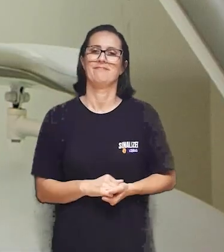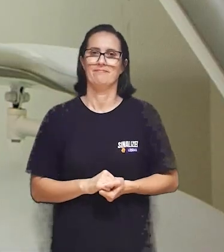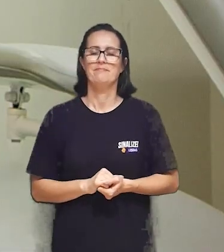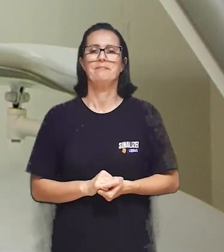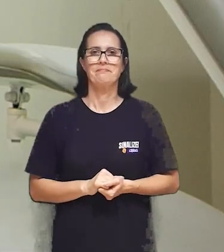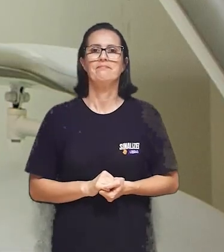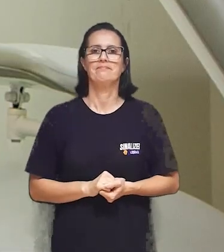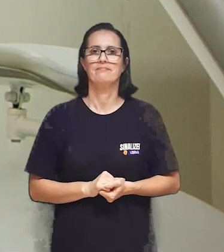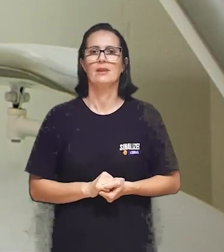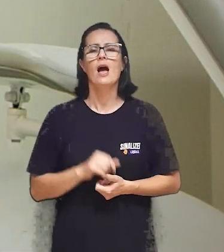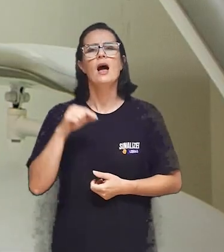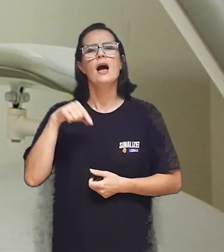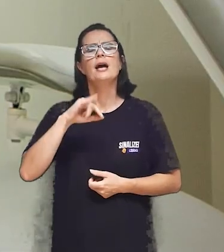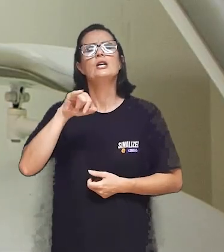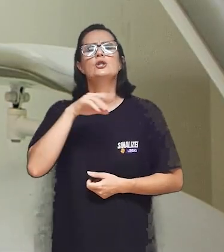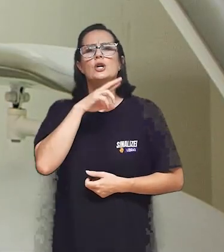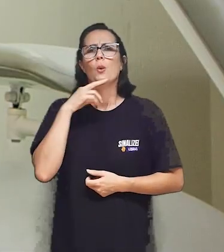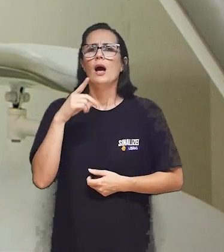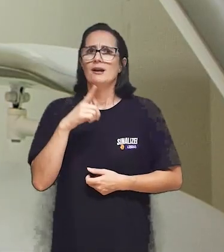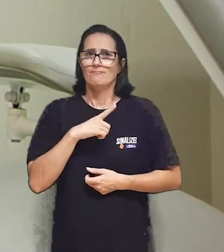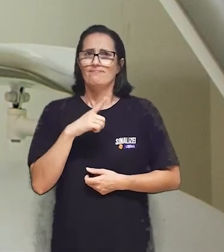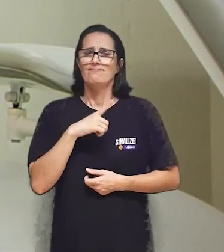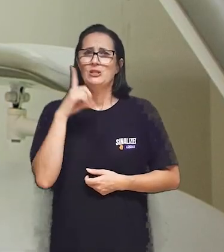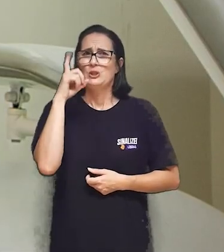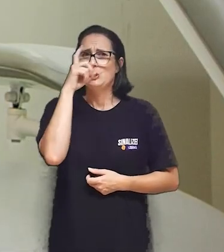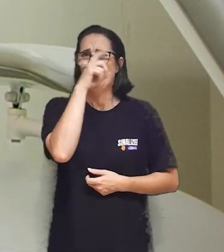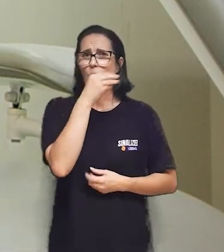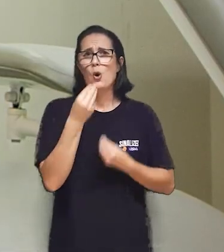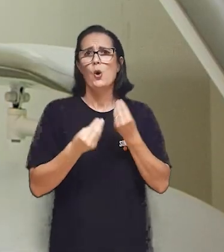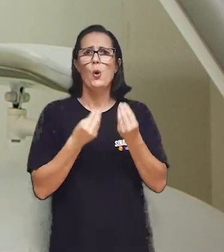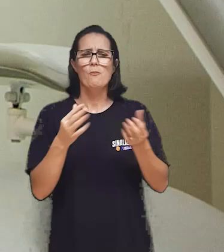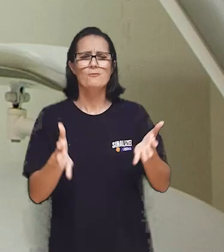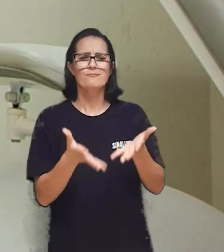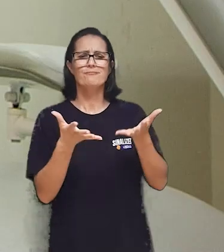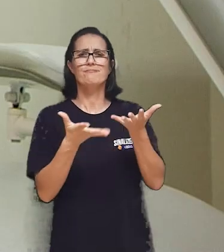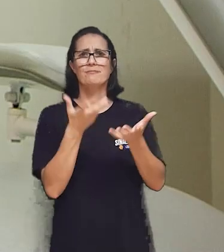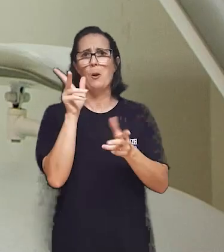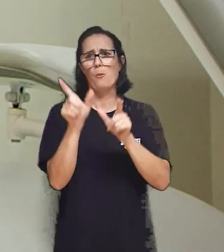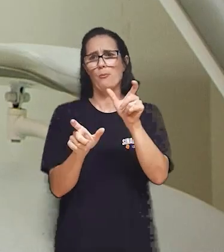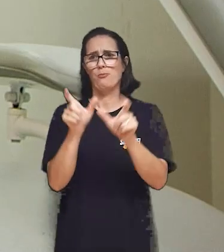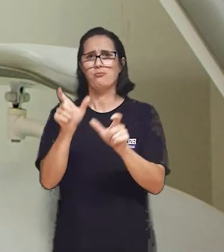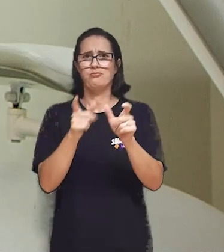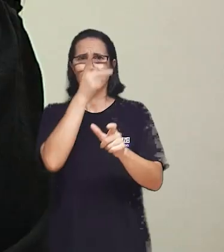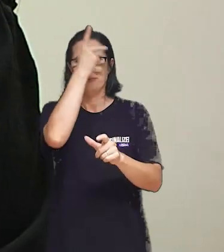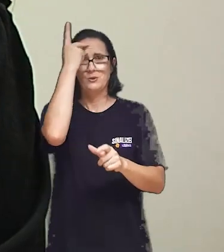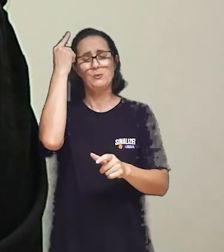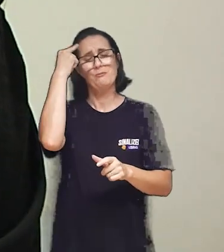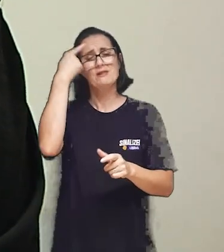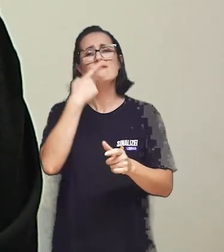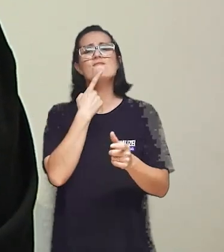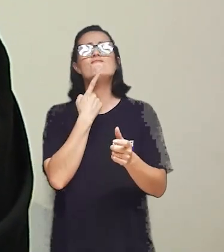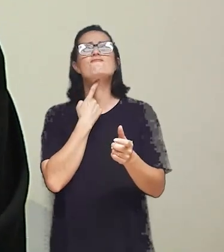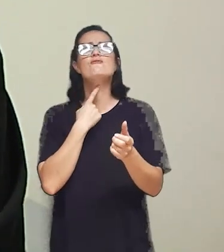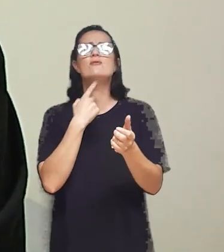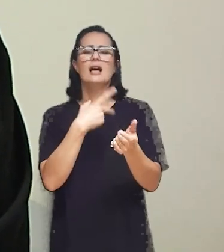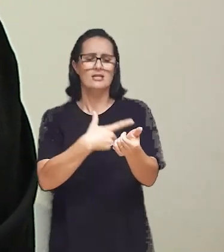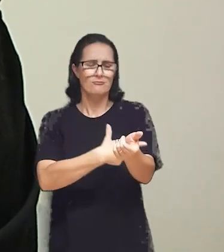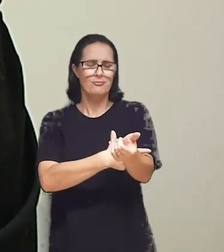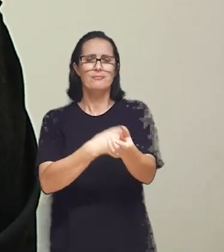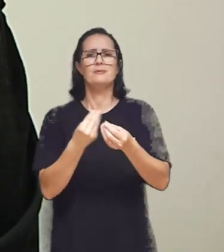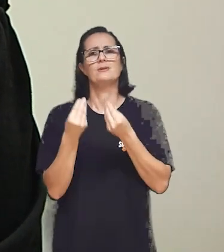Jaraguá do Sul, existe alguma dificuldade para incentivar a doação de sangue na comunidade? Jaraguá do